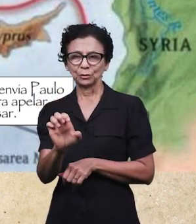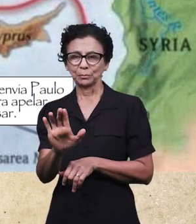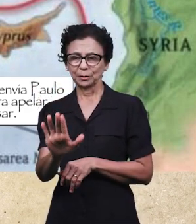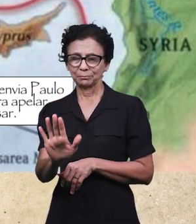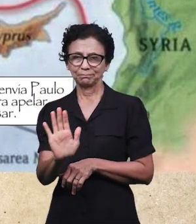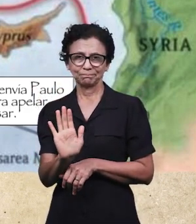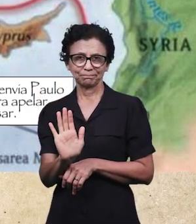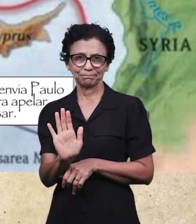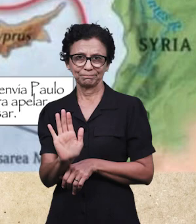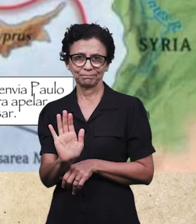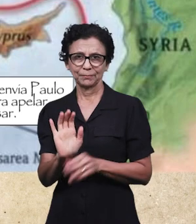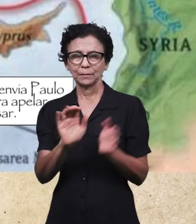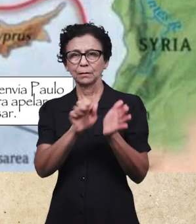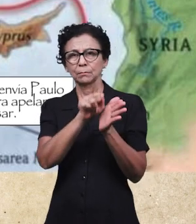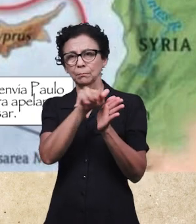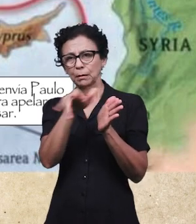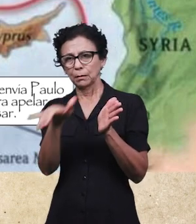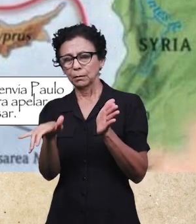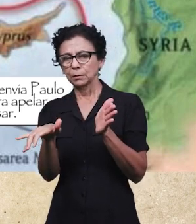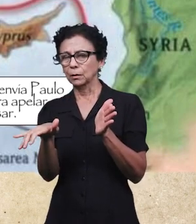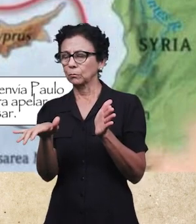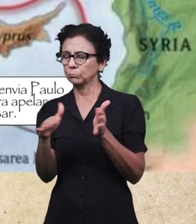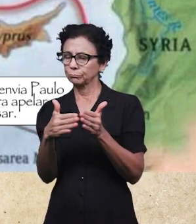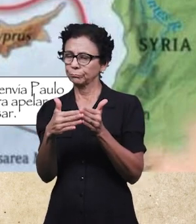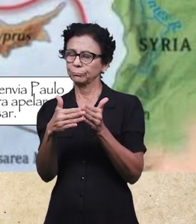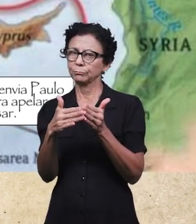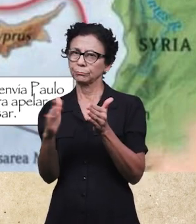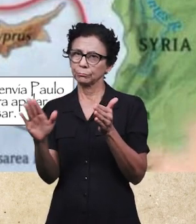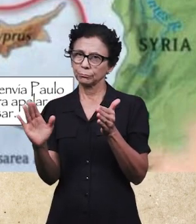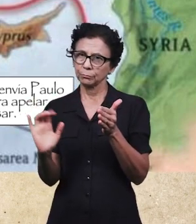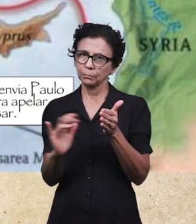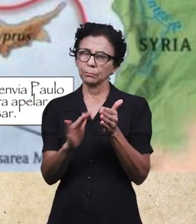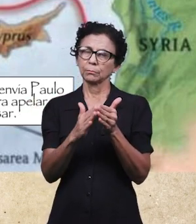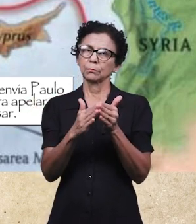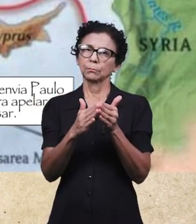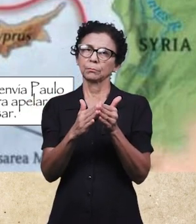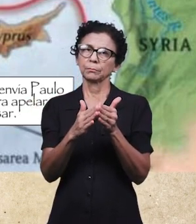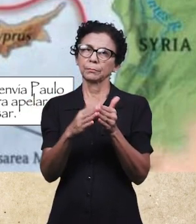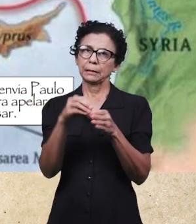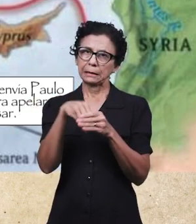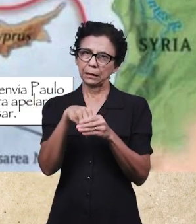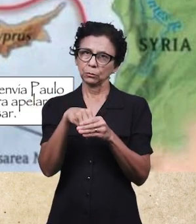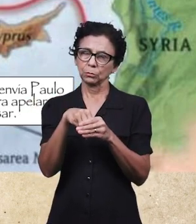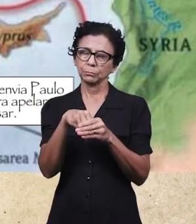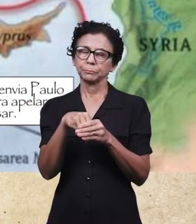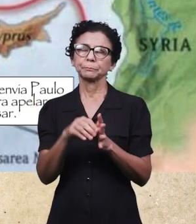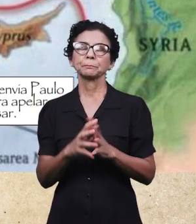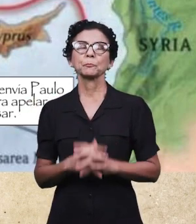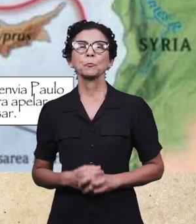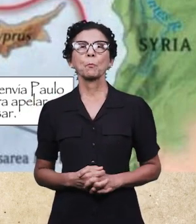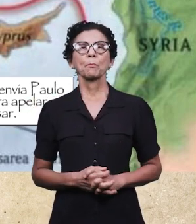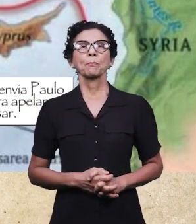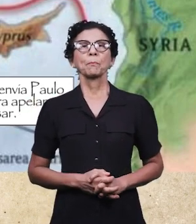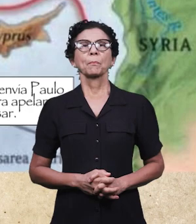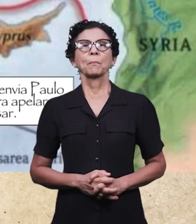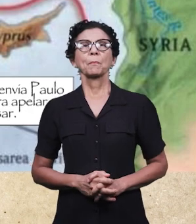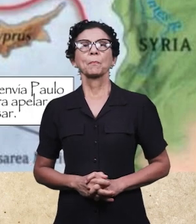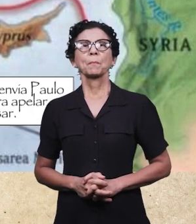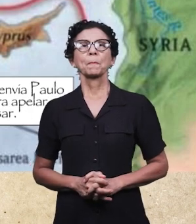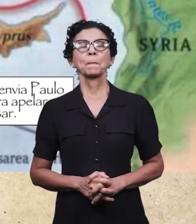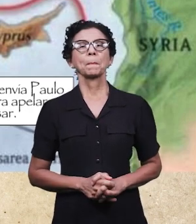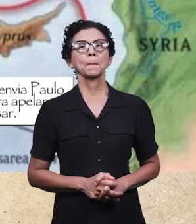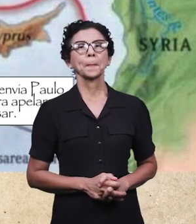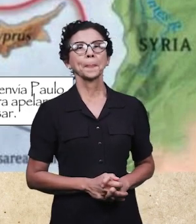eles partiram em direção... Tem muitas cidades no meio, ou